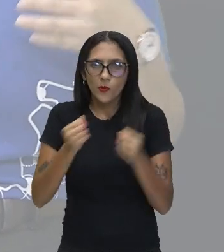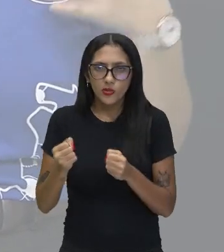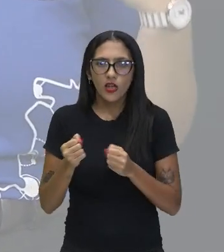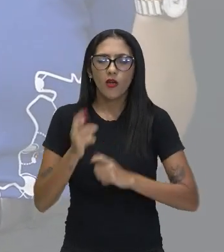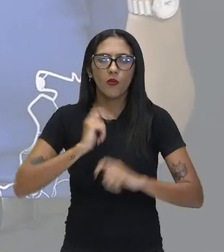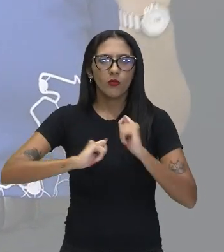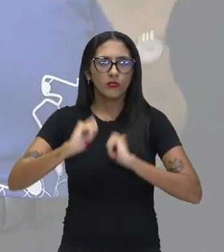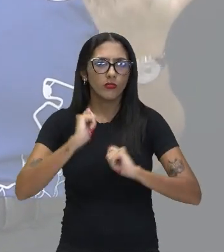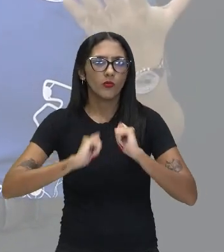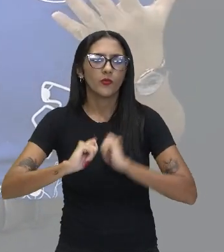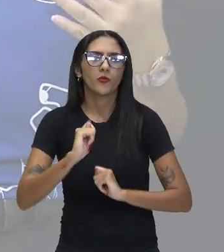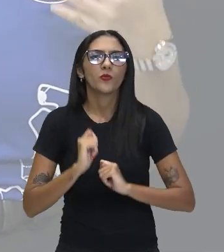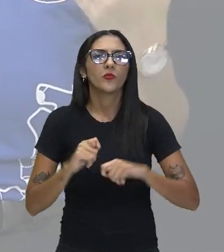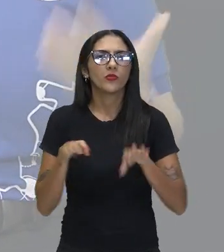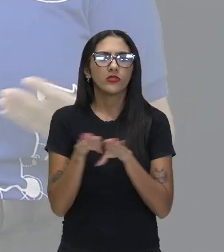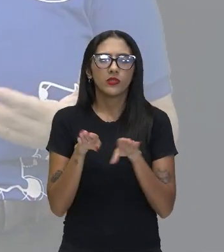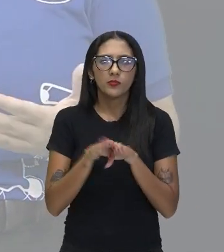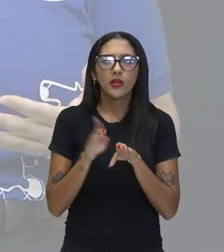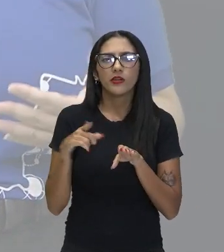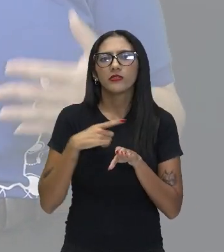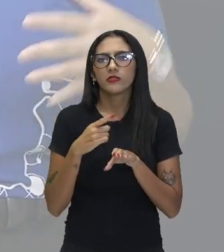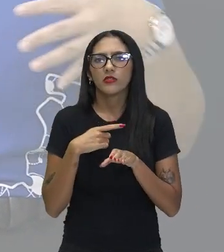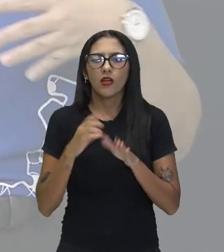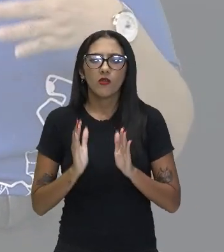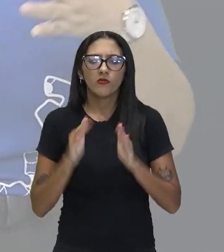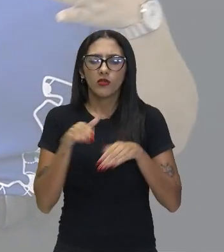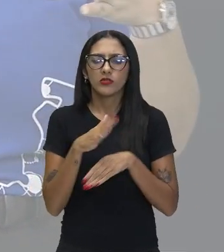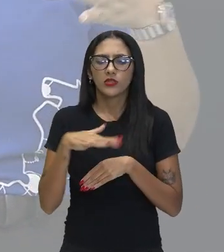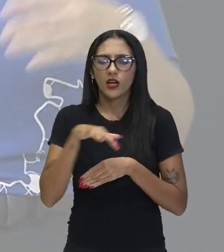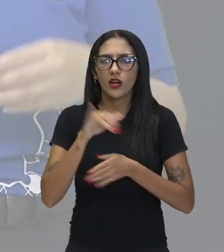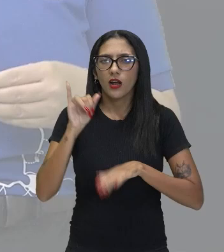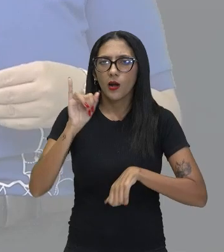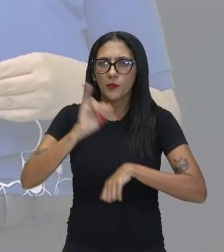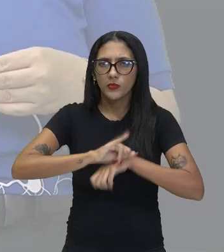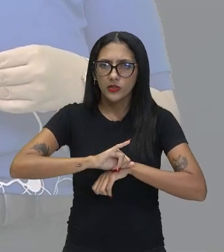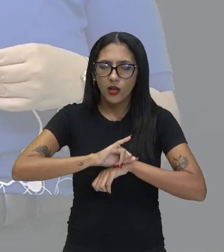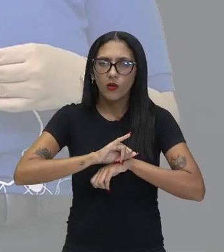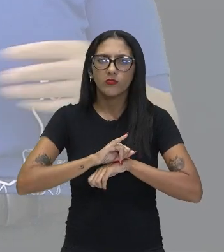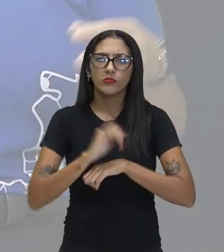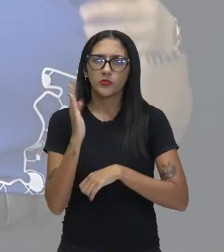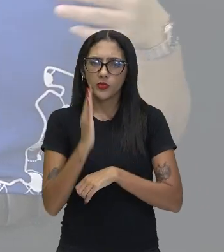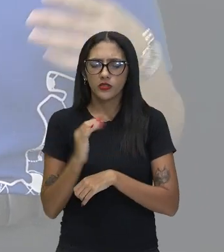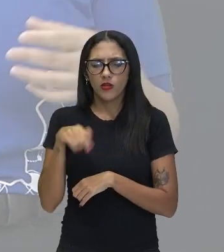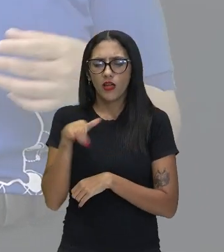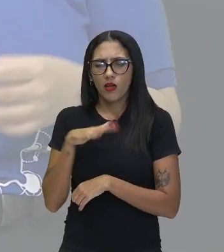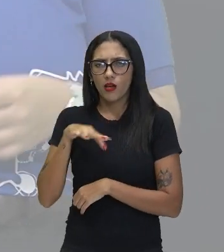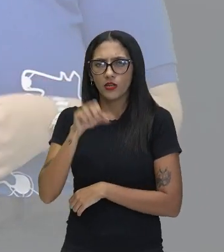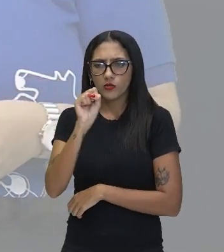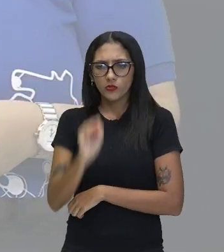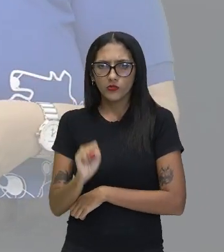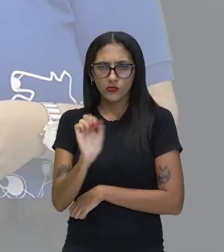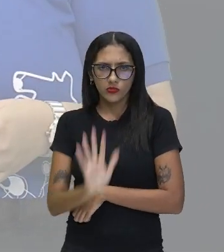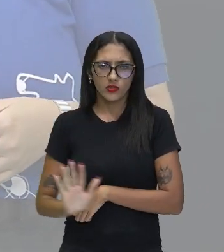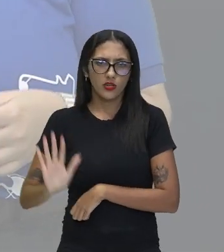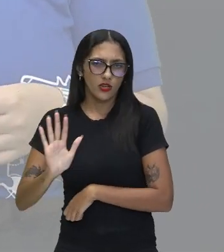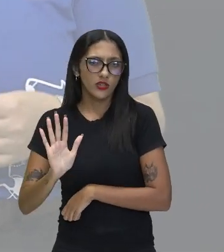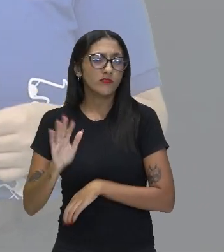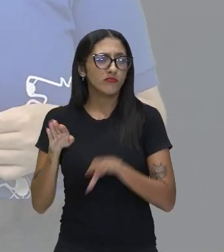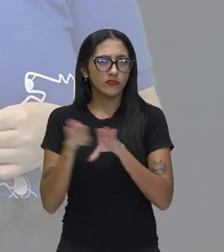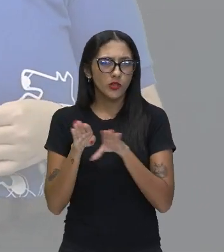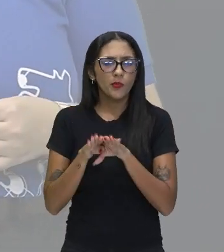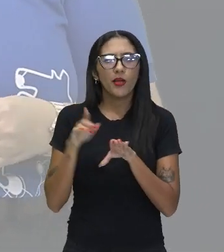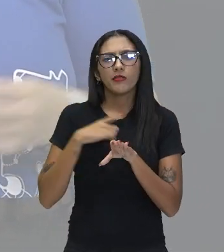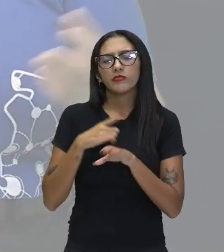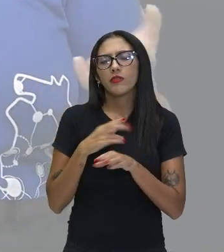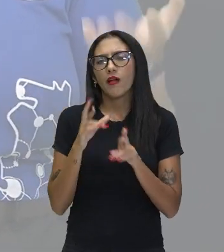mas também o centro cultural do Brasil é aquela região ali sudeste, e há também o processo da política do